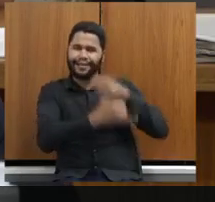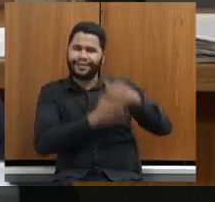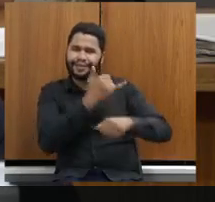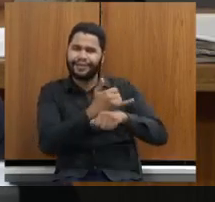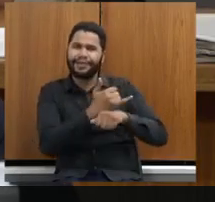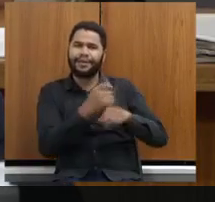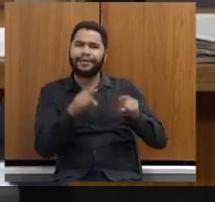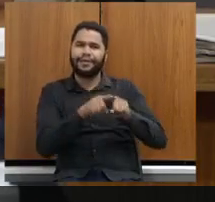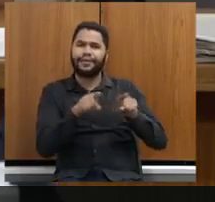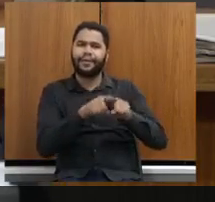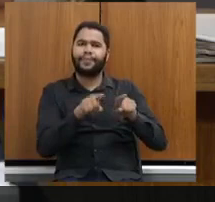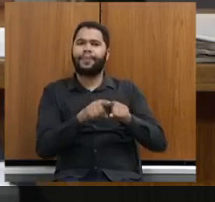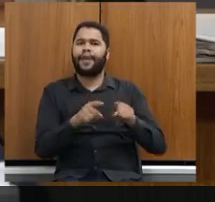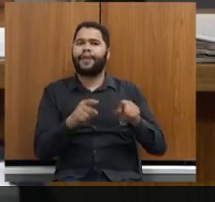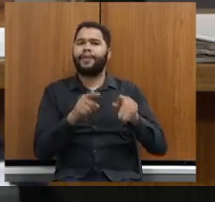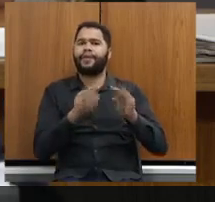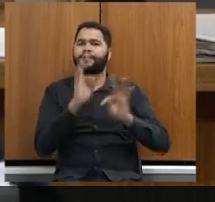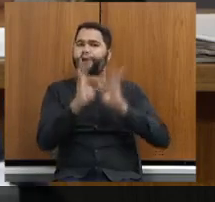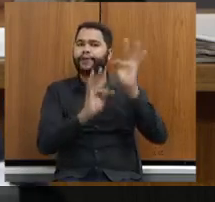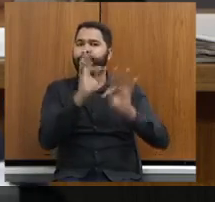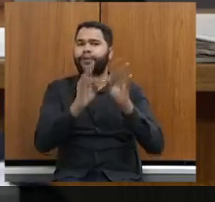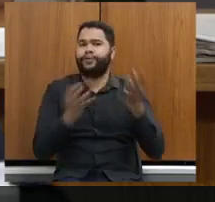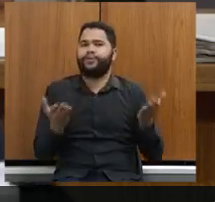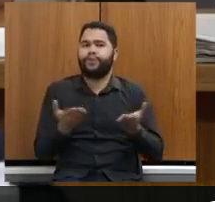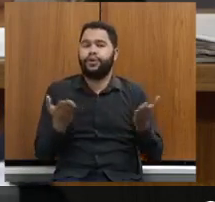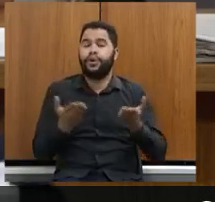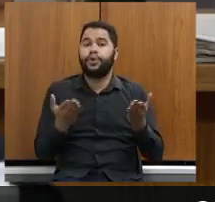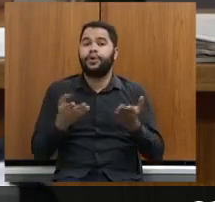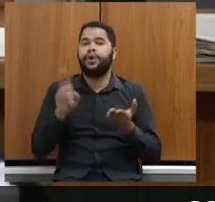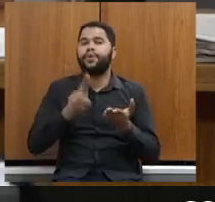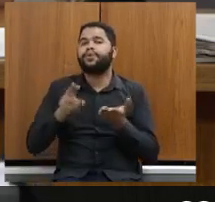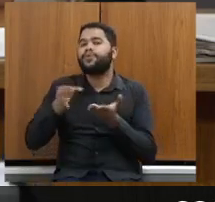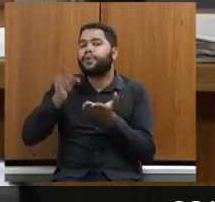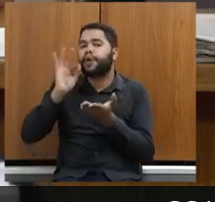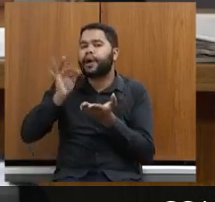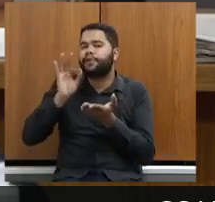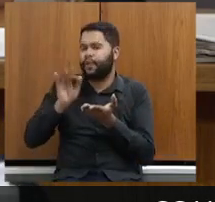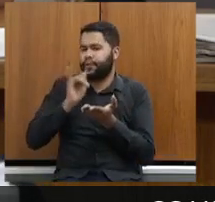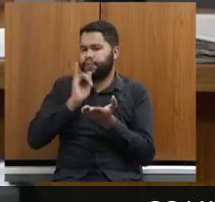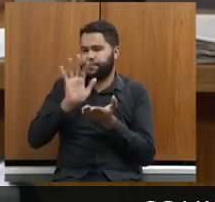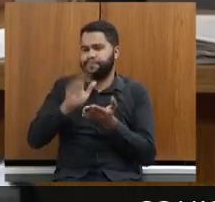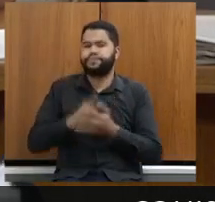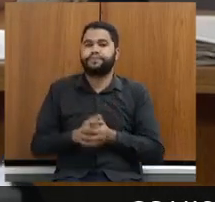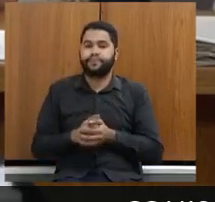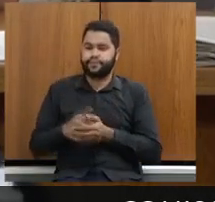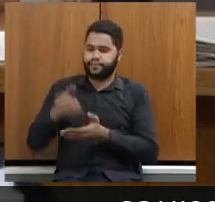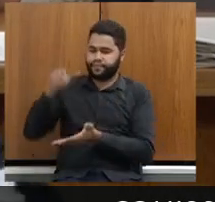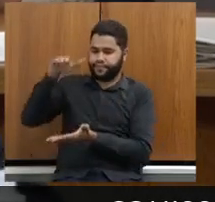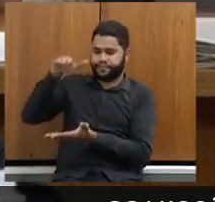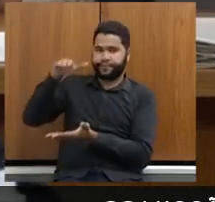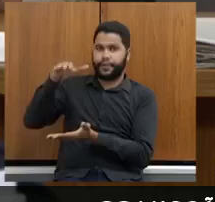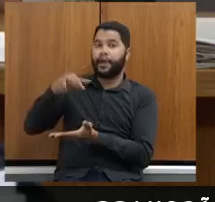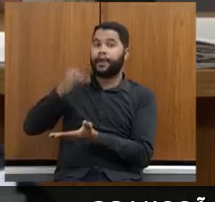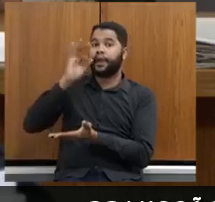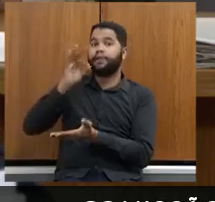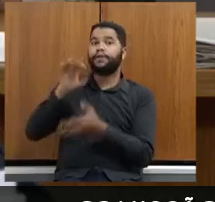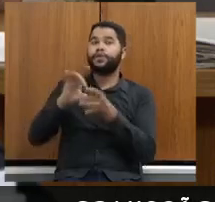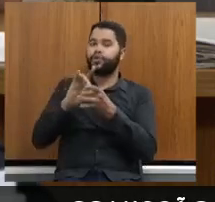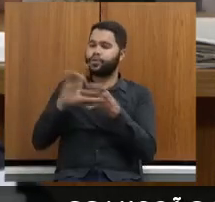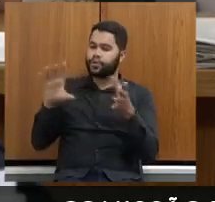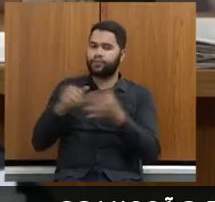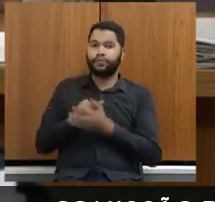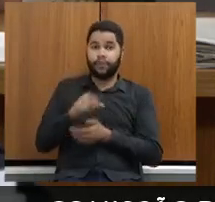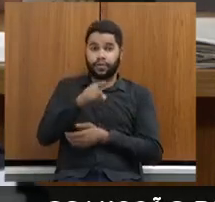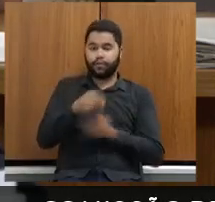eu para mim equipe eu uso um exemplo do café que para mim ele é muito significativo se ele tiver uma garrafa de café disponível aqui no